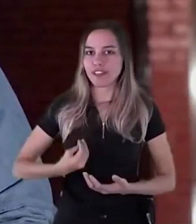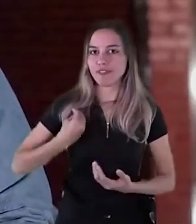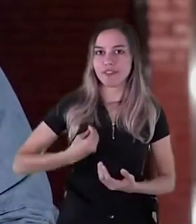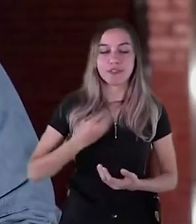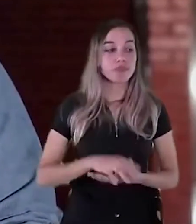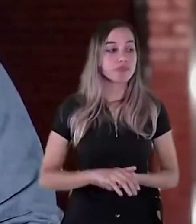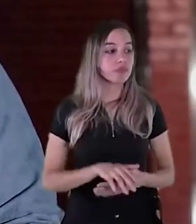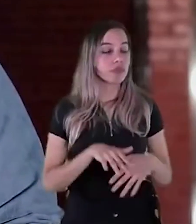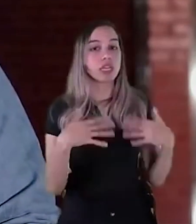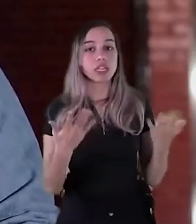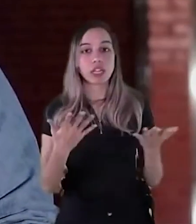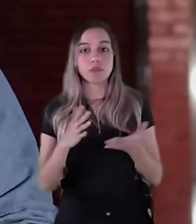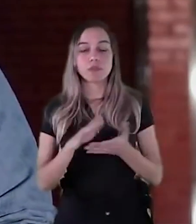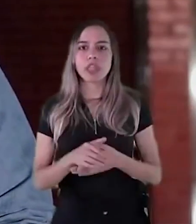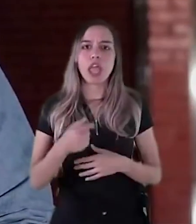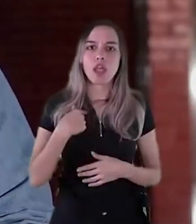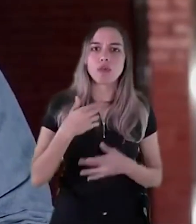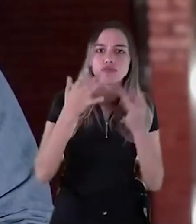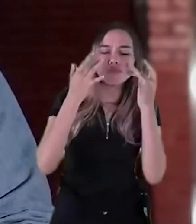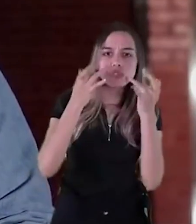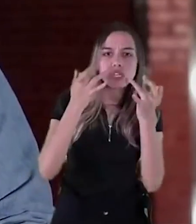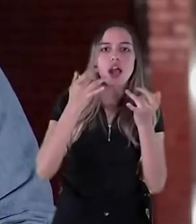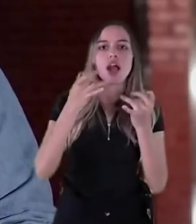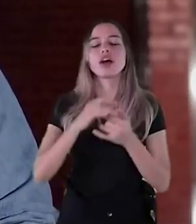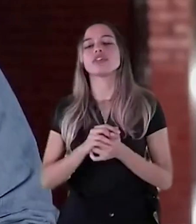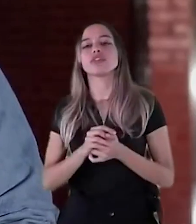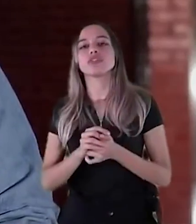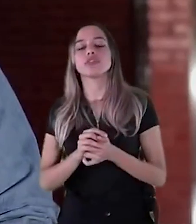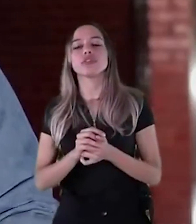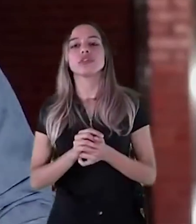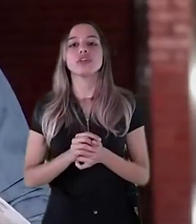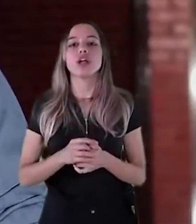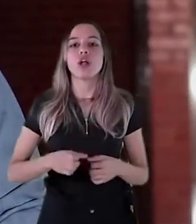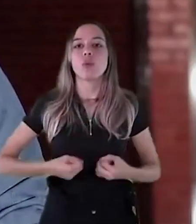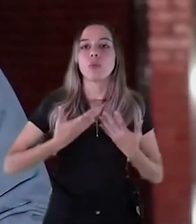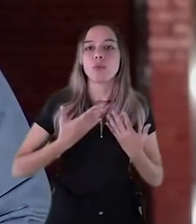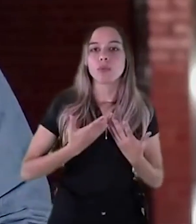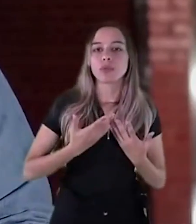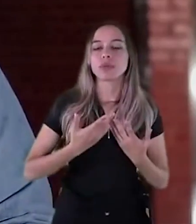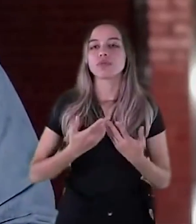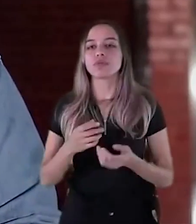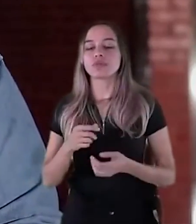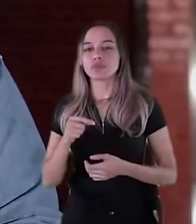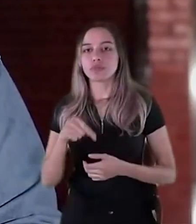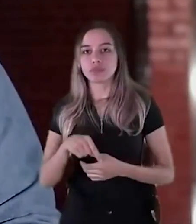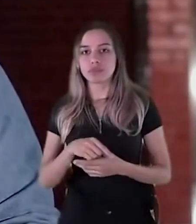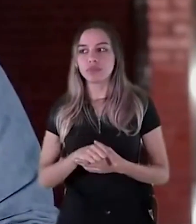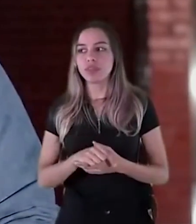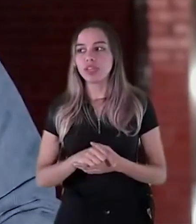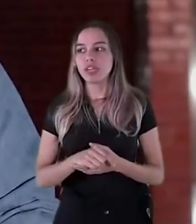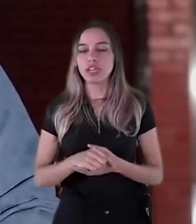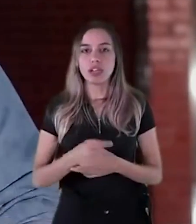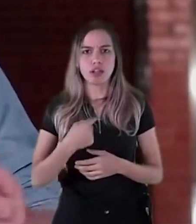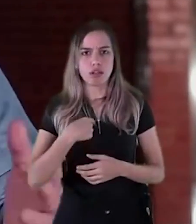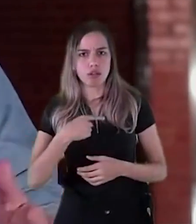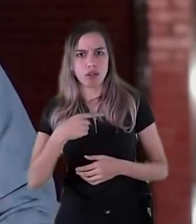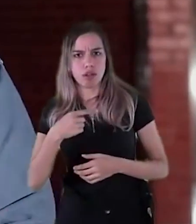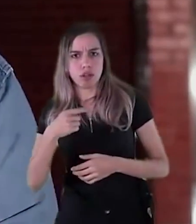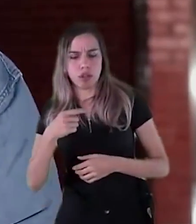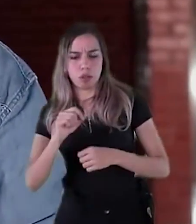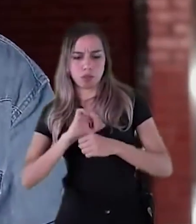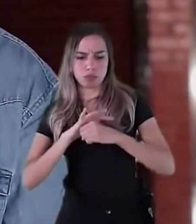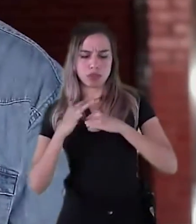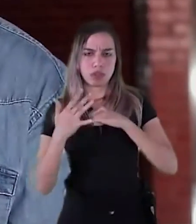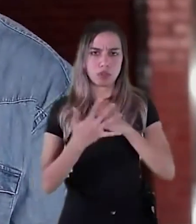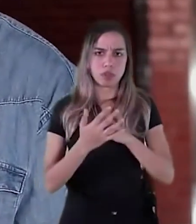no Teatro da Fundação Cultural Carlos Drummond de Andrade, como manda os protocolos da pandemia, sozinho, com a